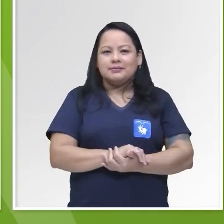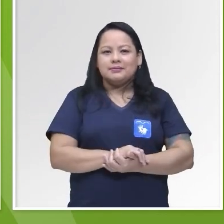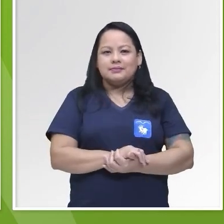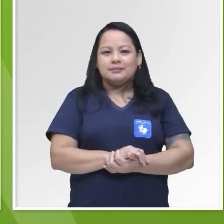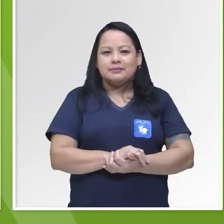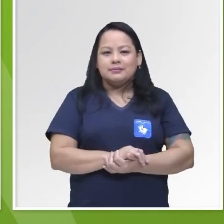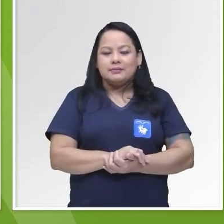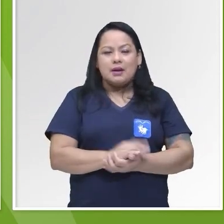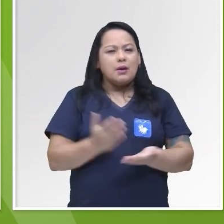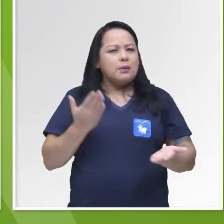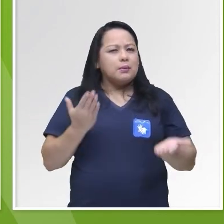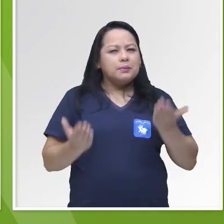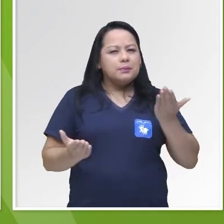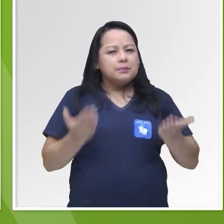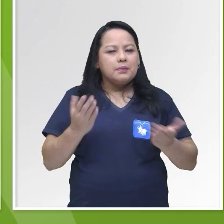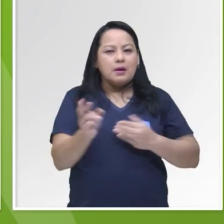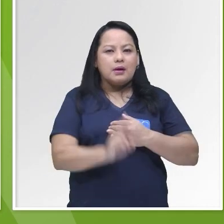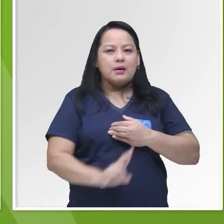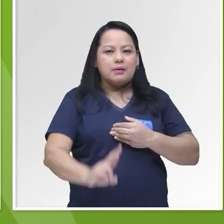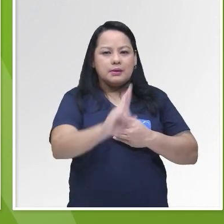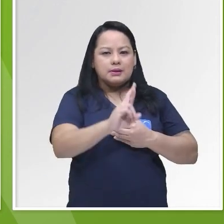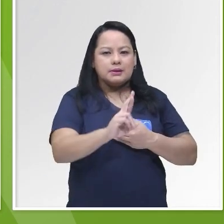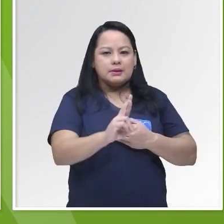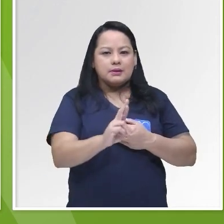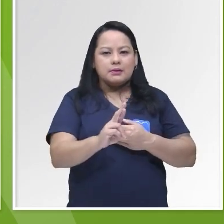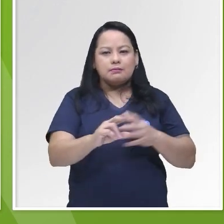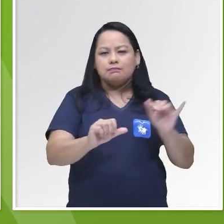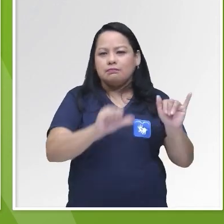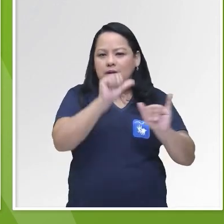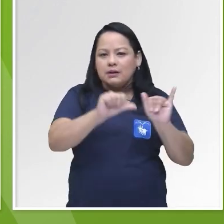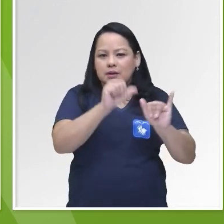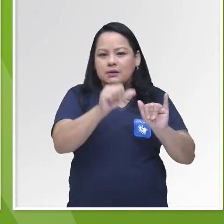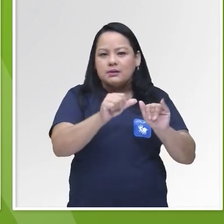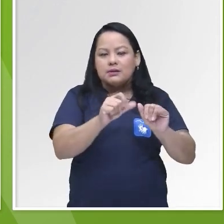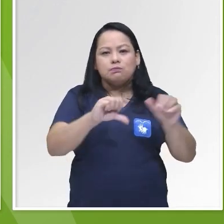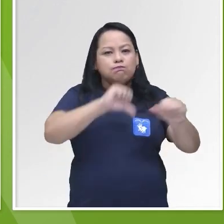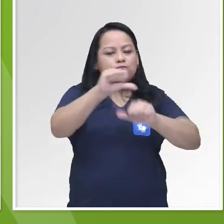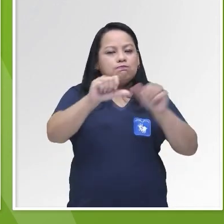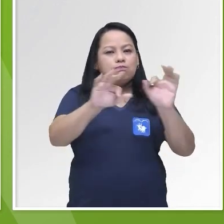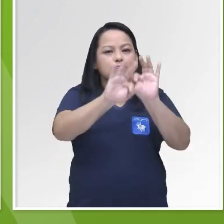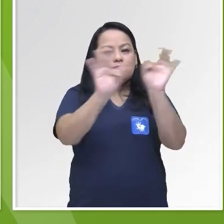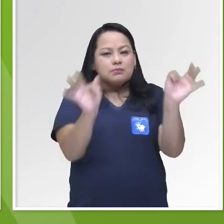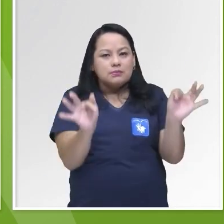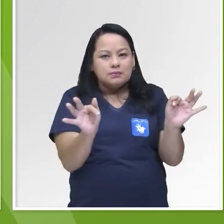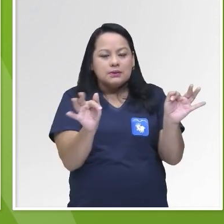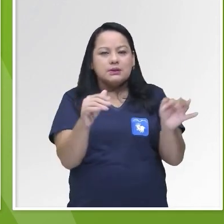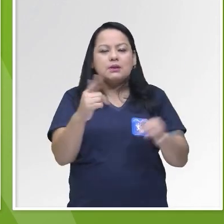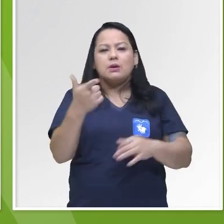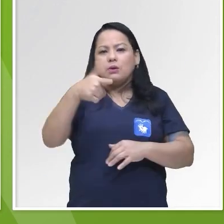é uma analogia que representa a troca simples, tá bom? E temos um